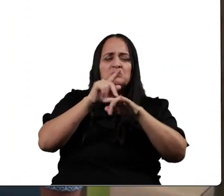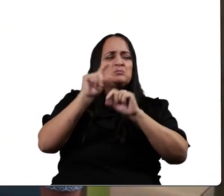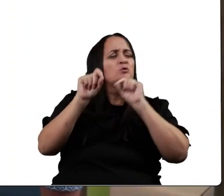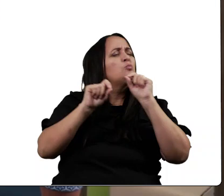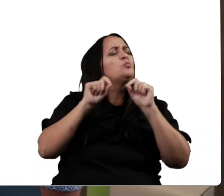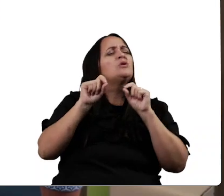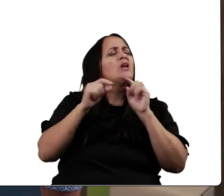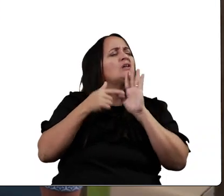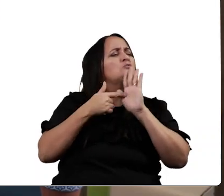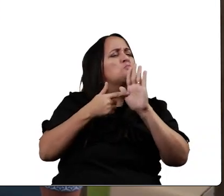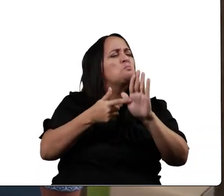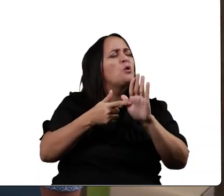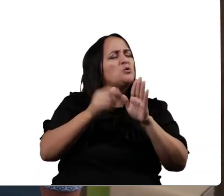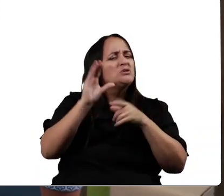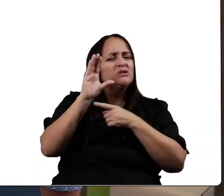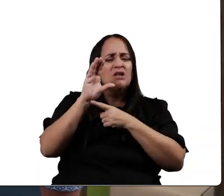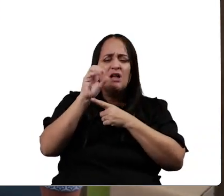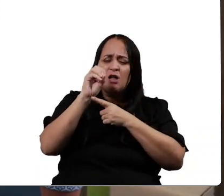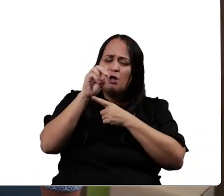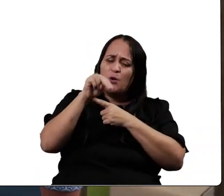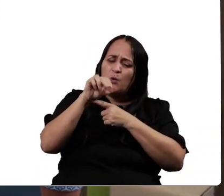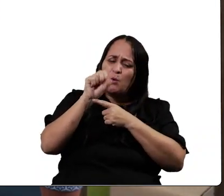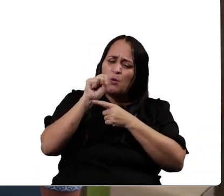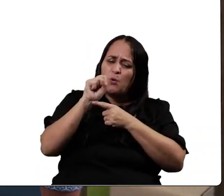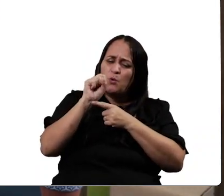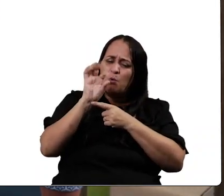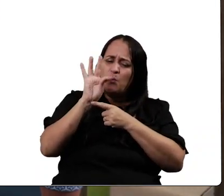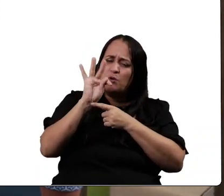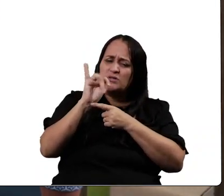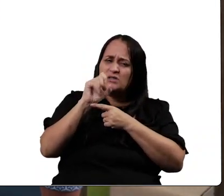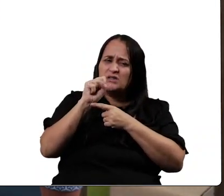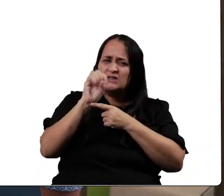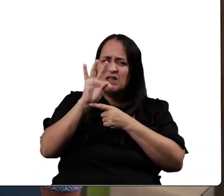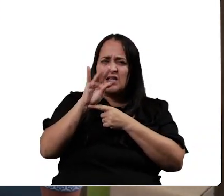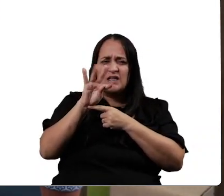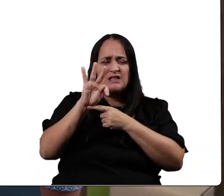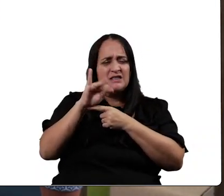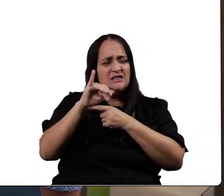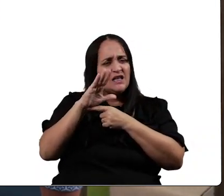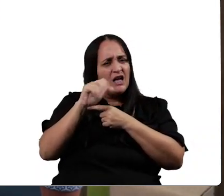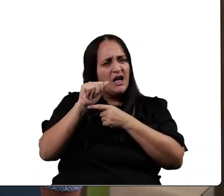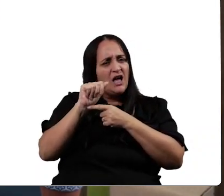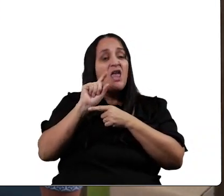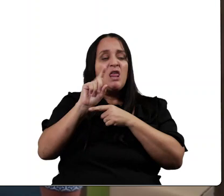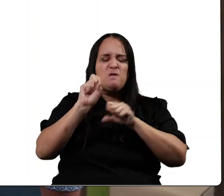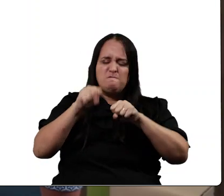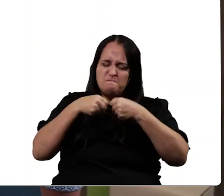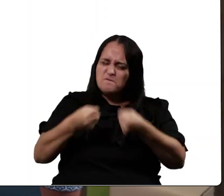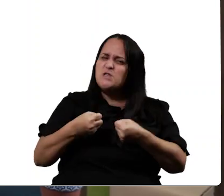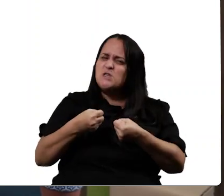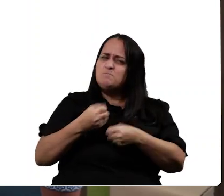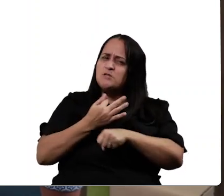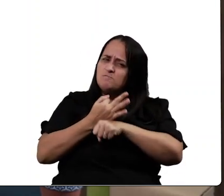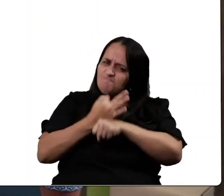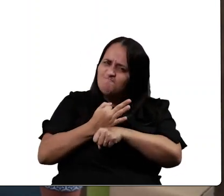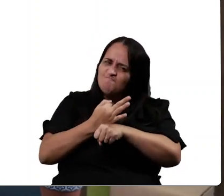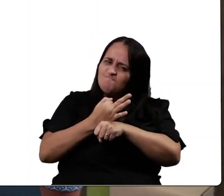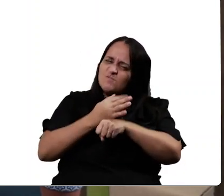não entendi o que é mostrar consistência, ou seja, firmeza, né? Ele foi firme no que ele